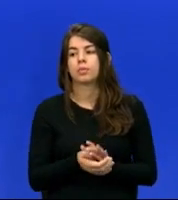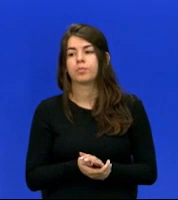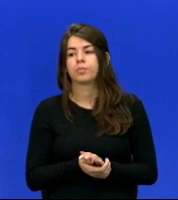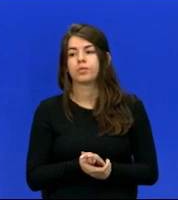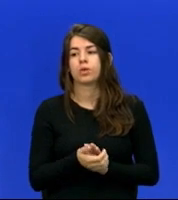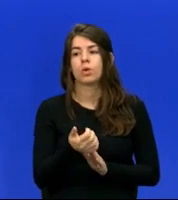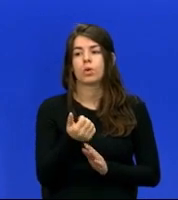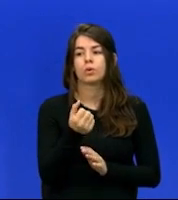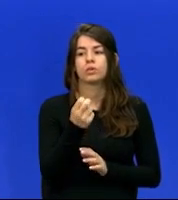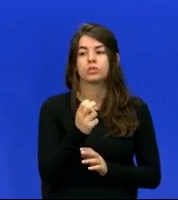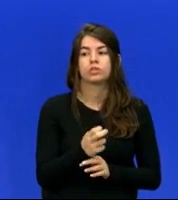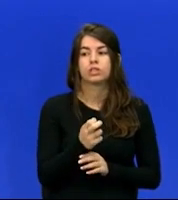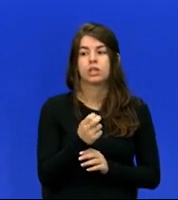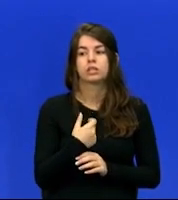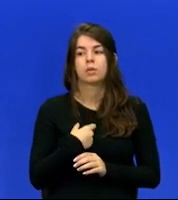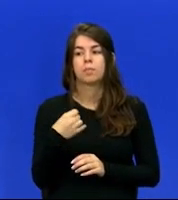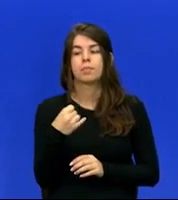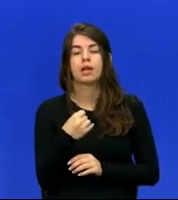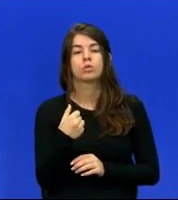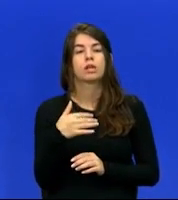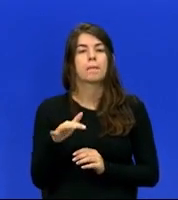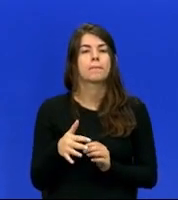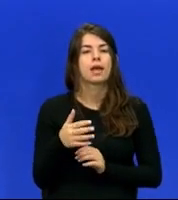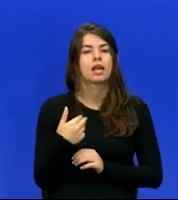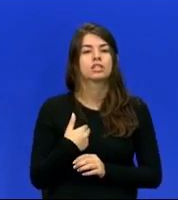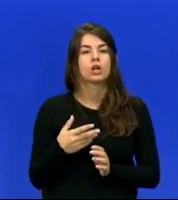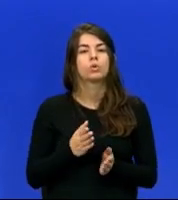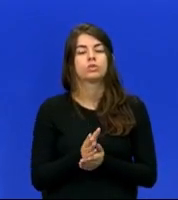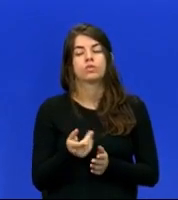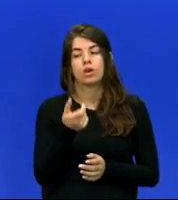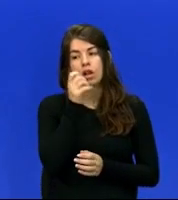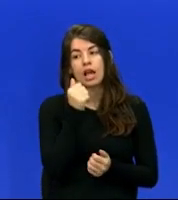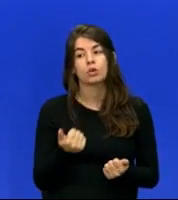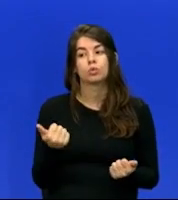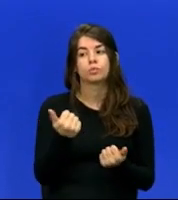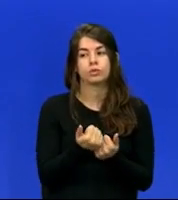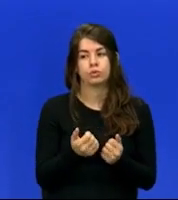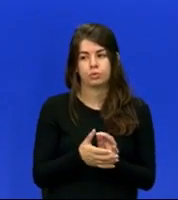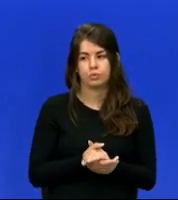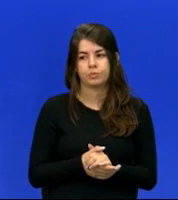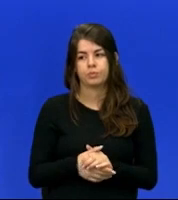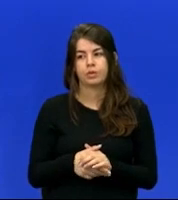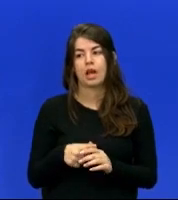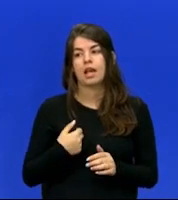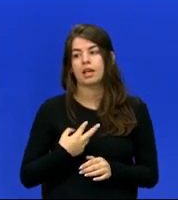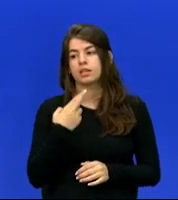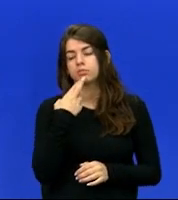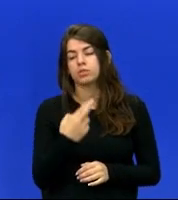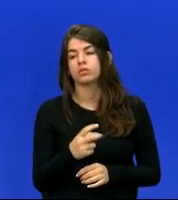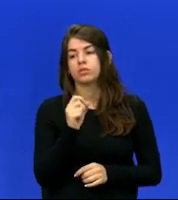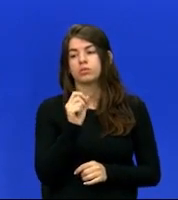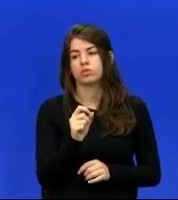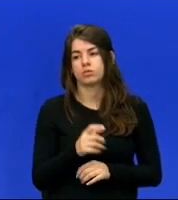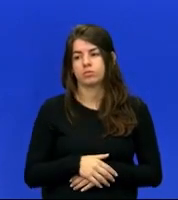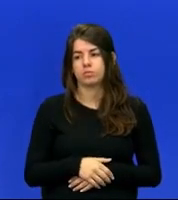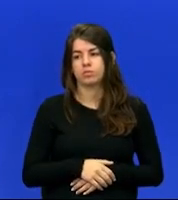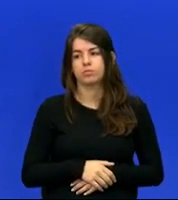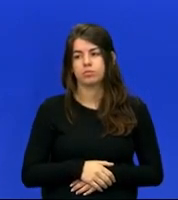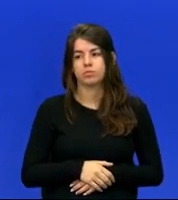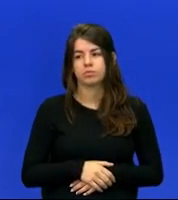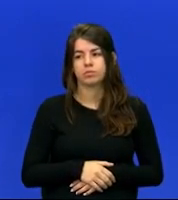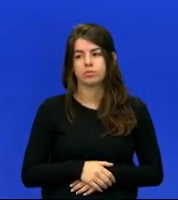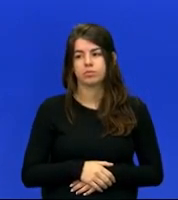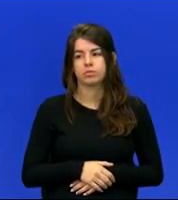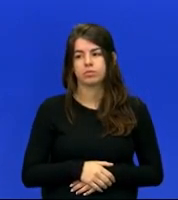o X menos a média sobre o desvio padrão. Faço a substituição, eu vou achar o correspondente de